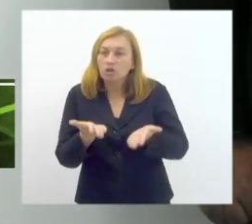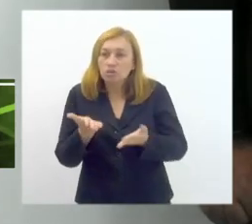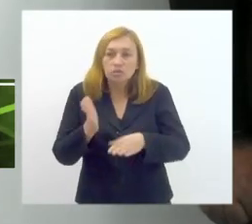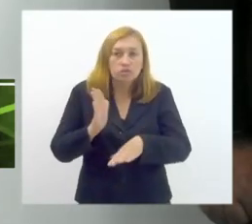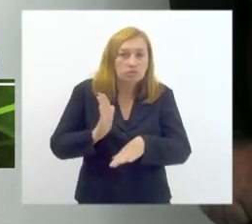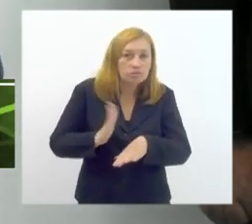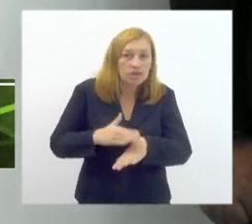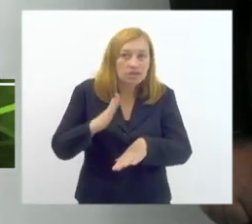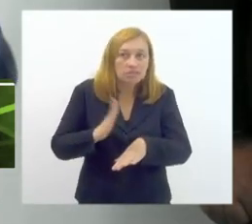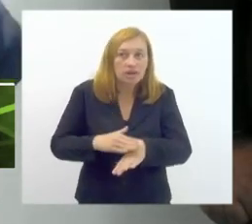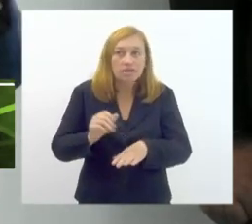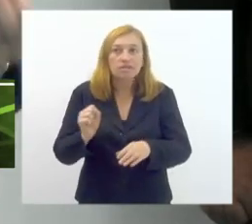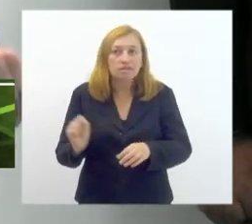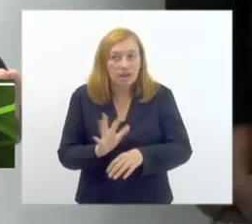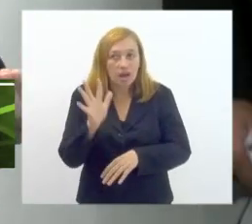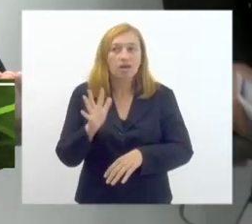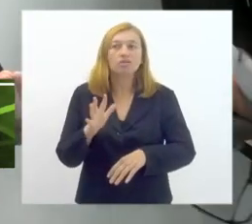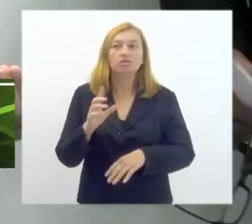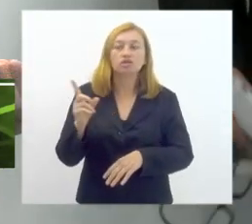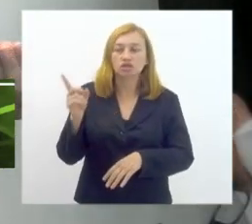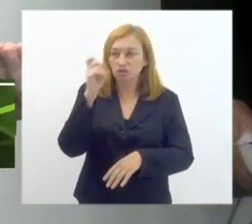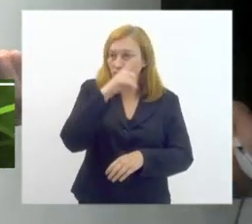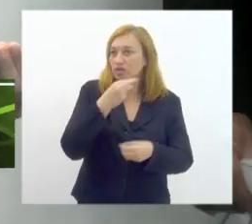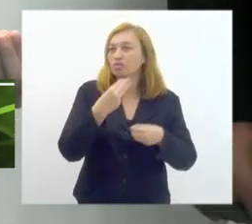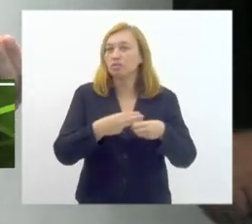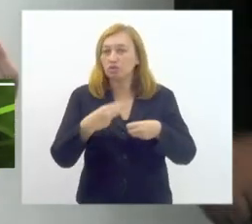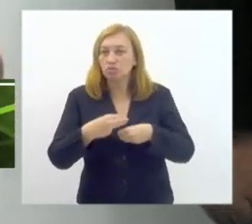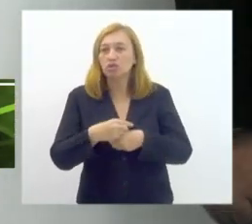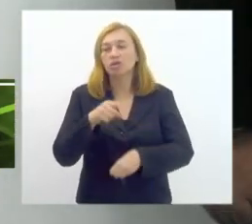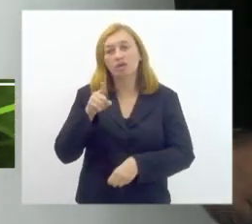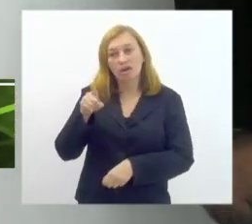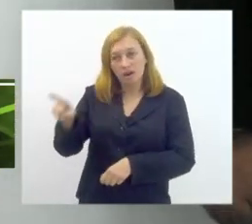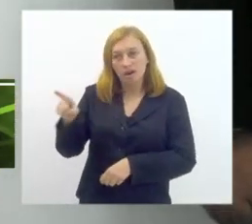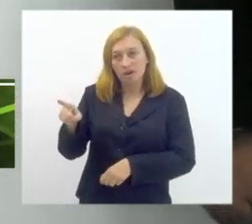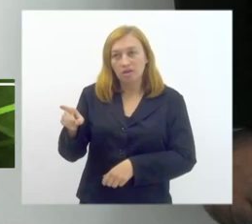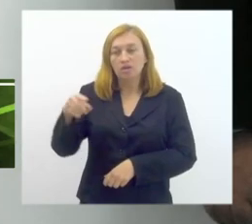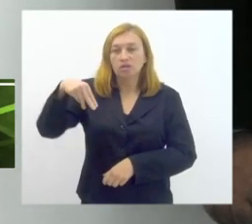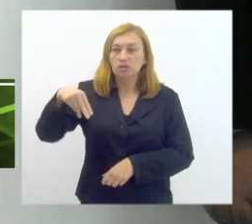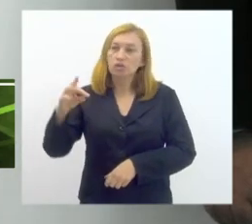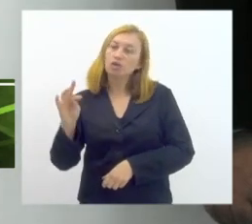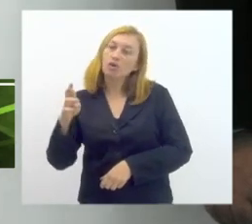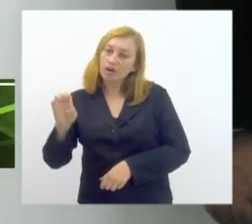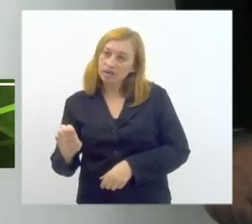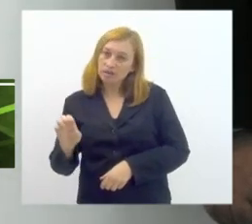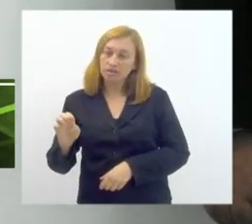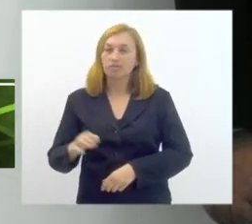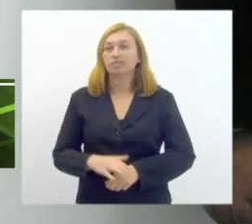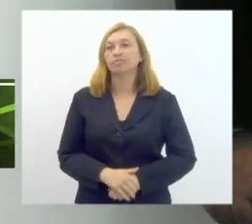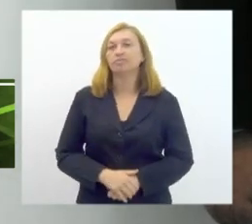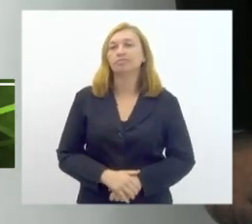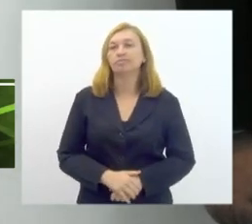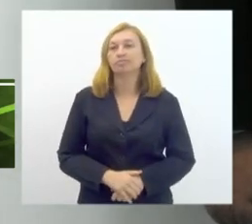mais custoso e penoso para os municípios lá do Noroeste Fluminense.